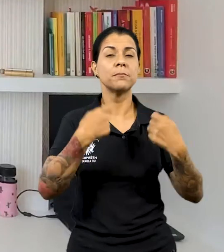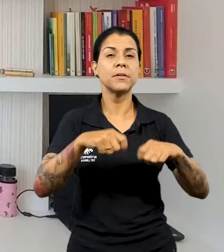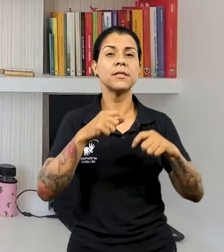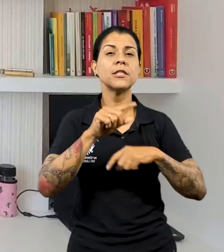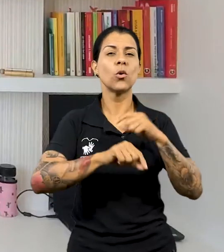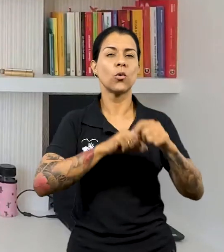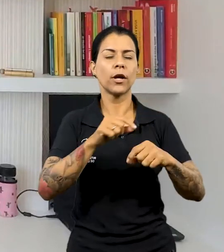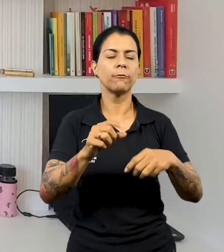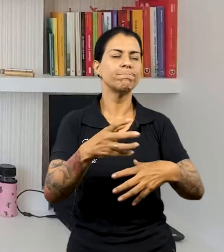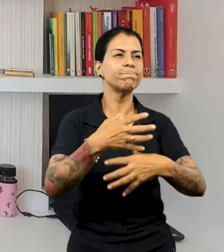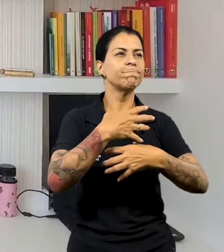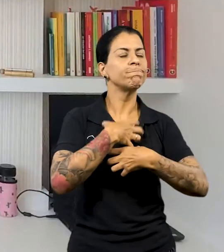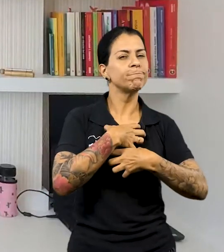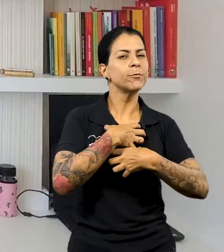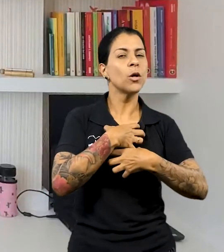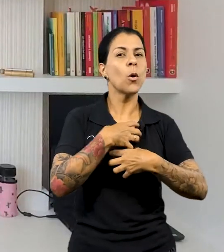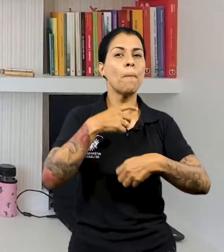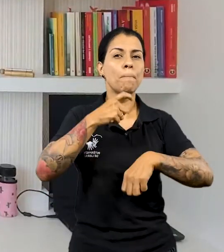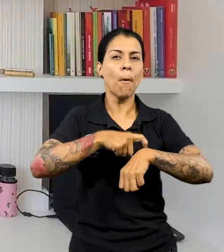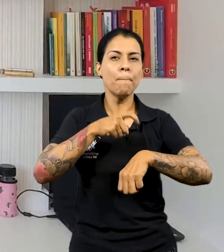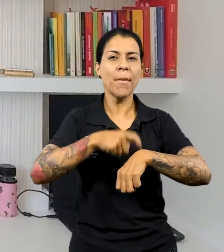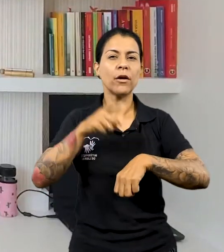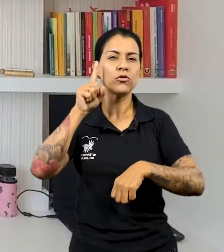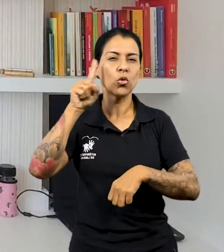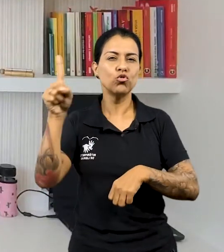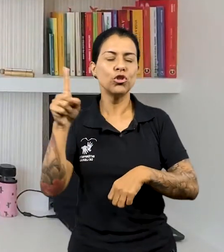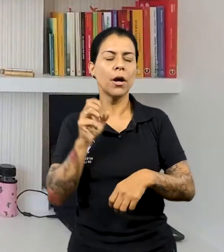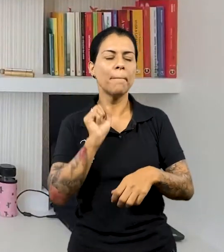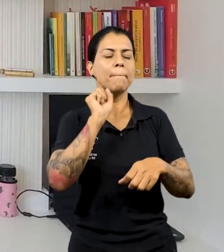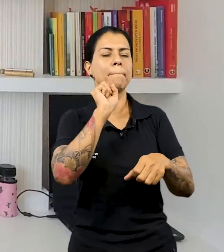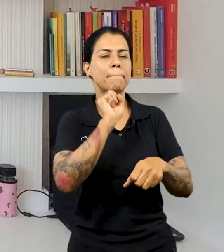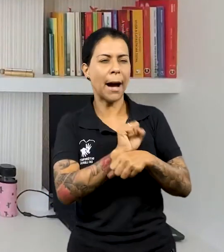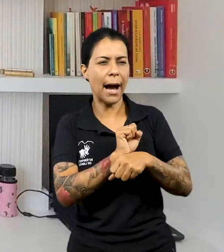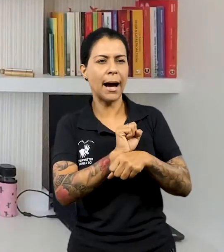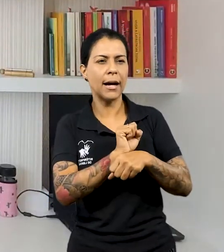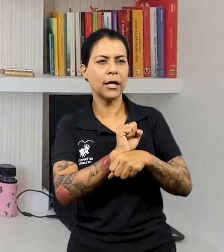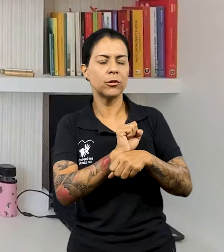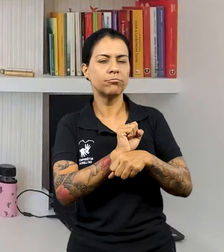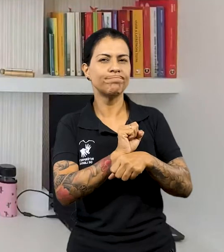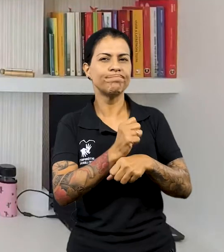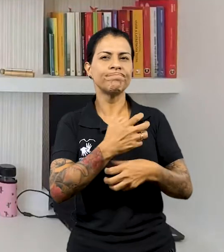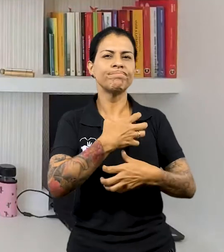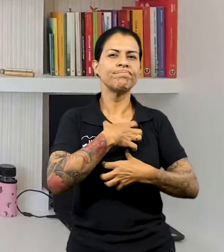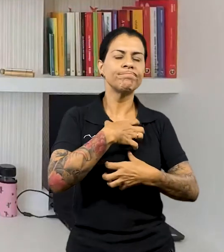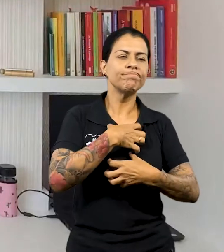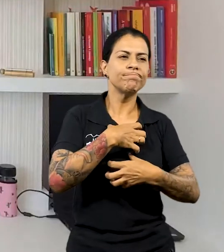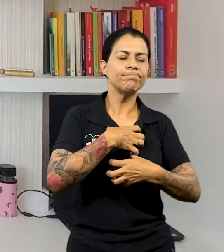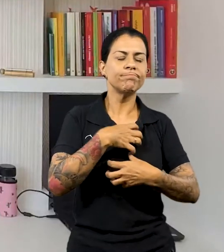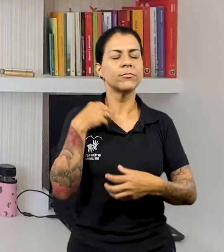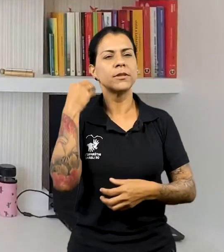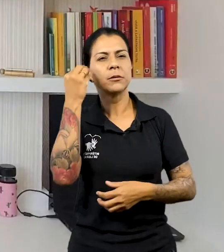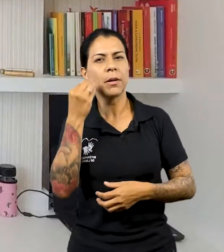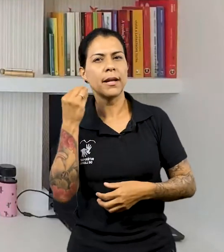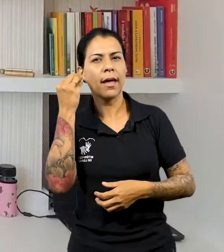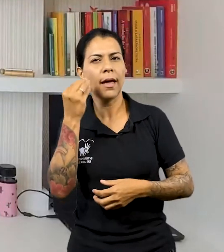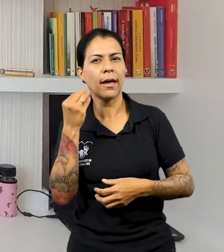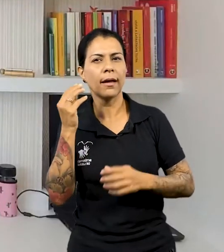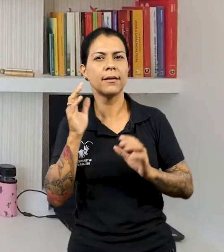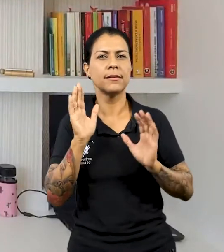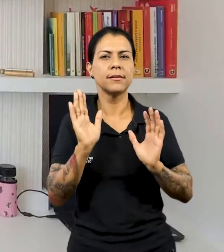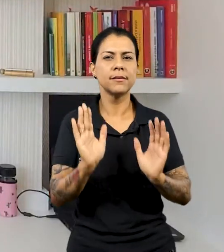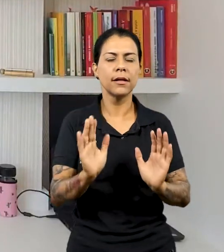Antes de tudo, procure fazer pequenas pausas no seu dia com a intenção de investigar a experiência no